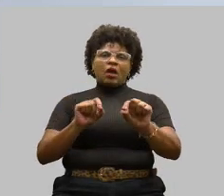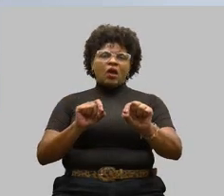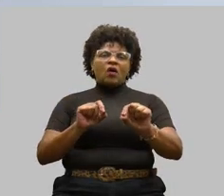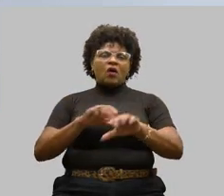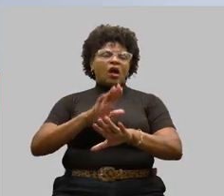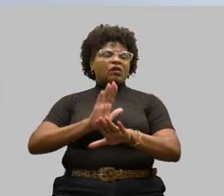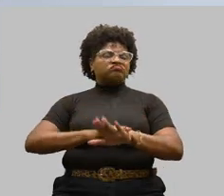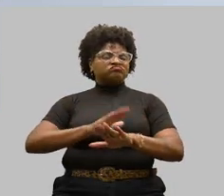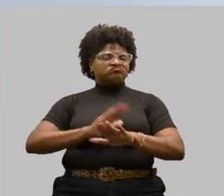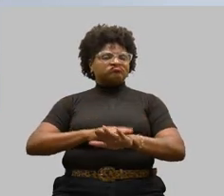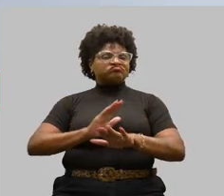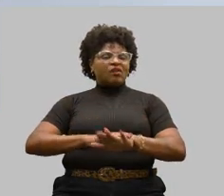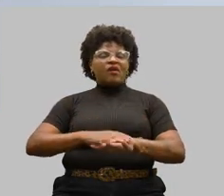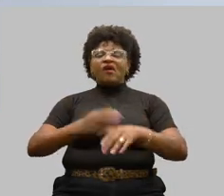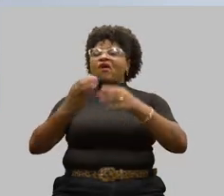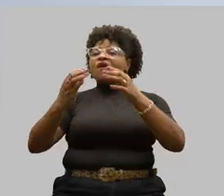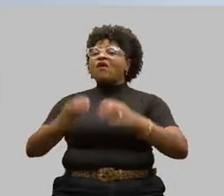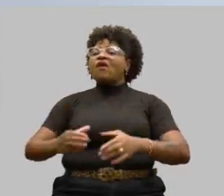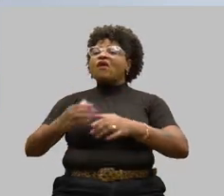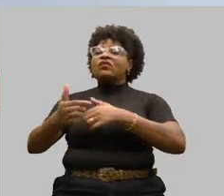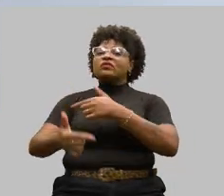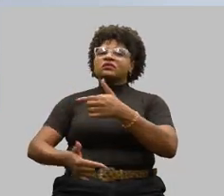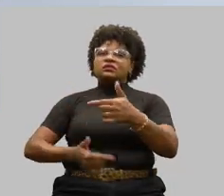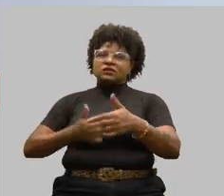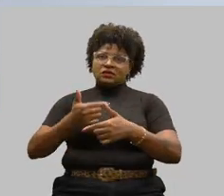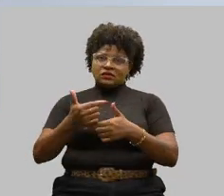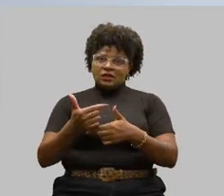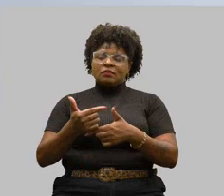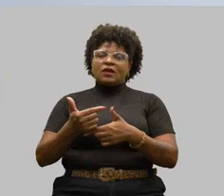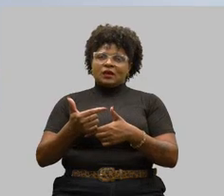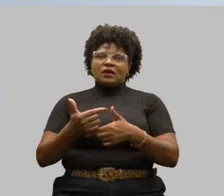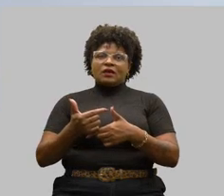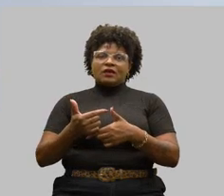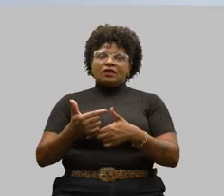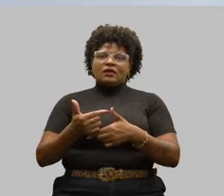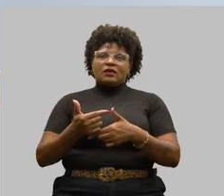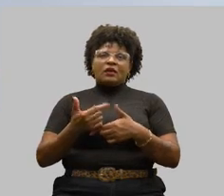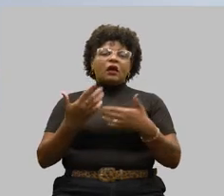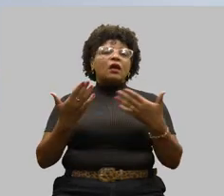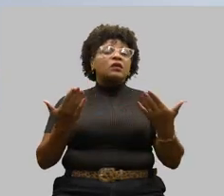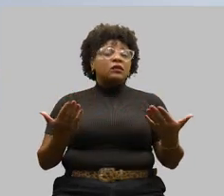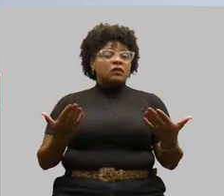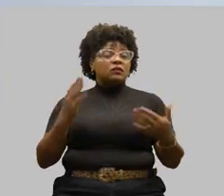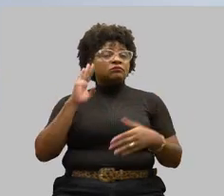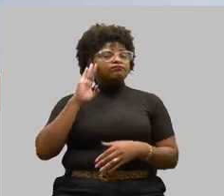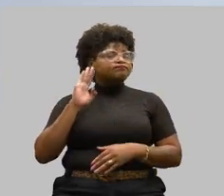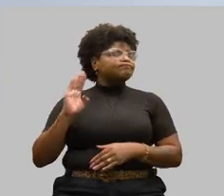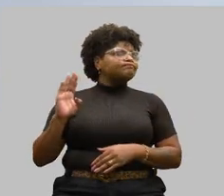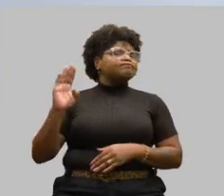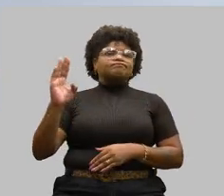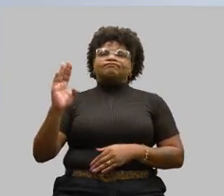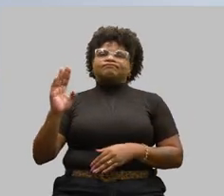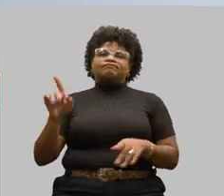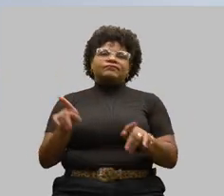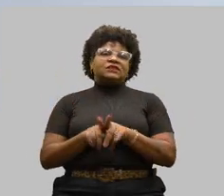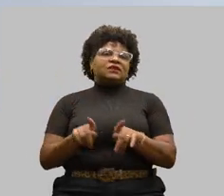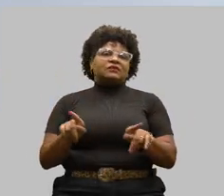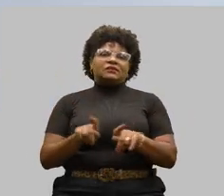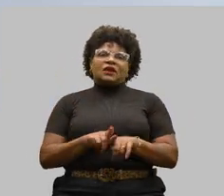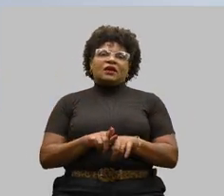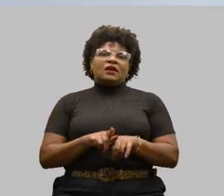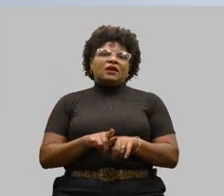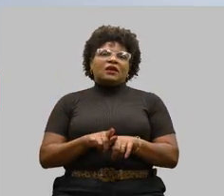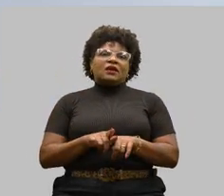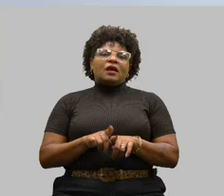onde quer trabalhar né e controlar esse serviços e principalmente senhores e senhoras é